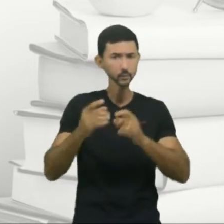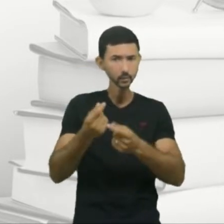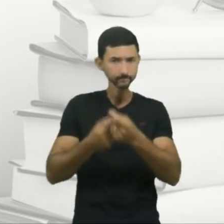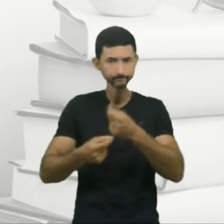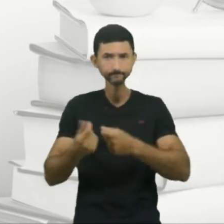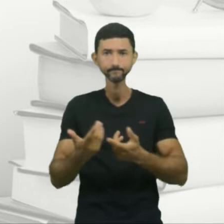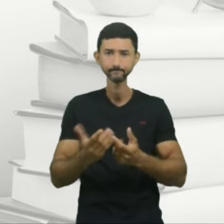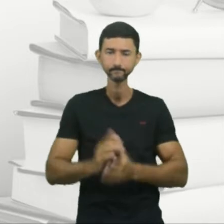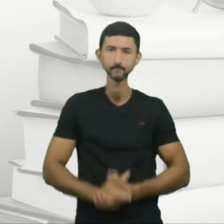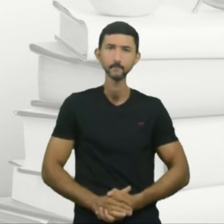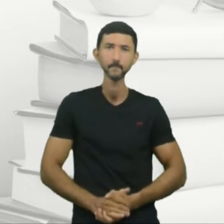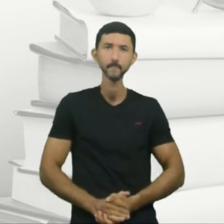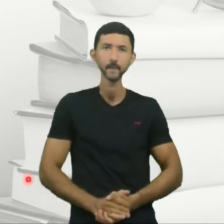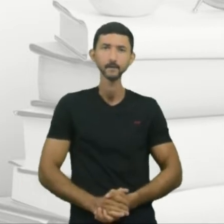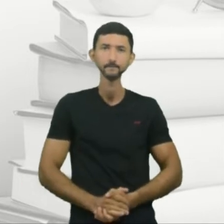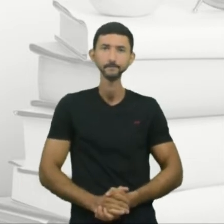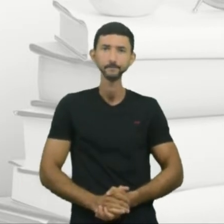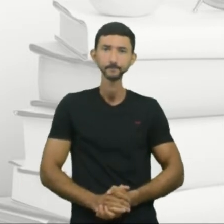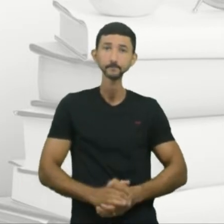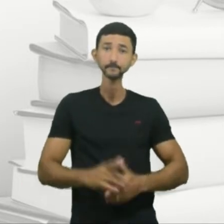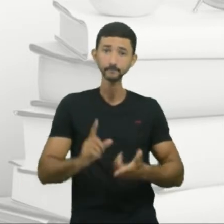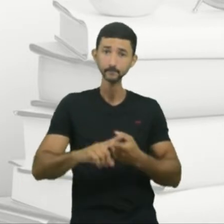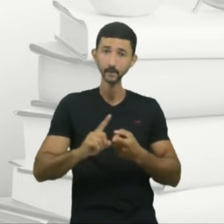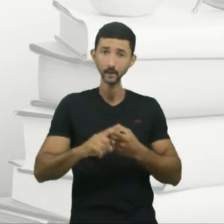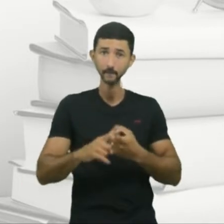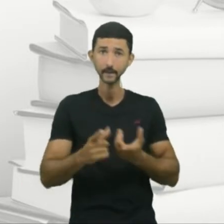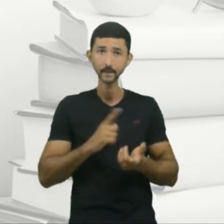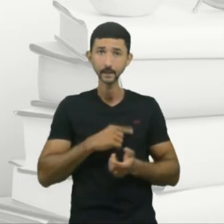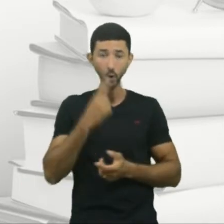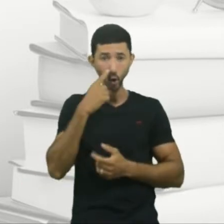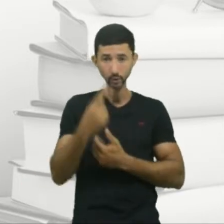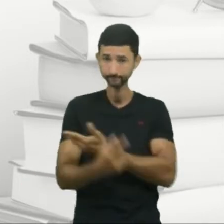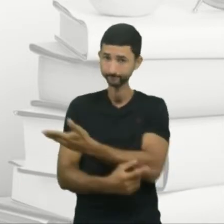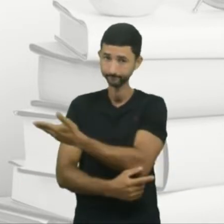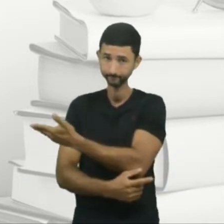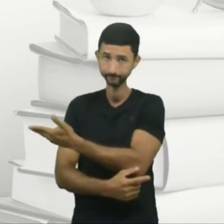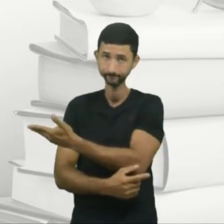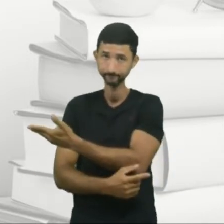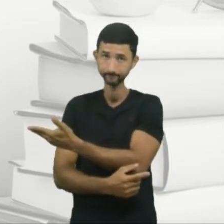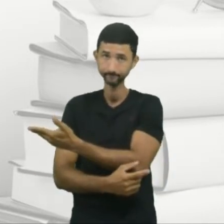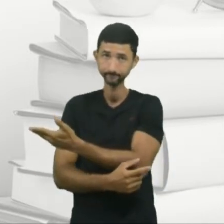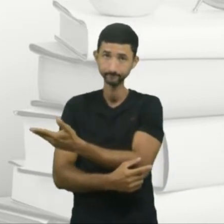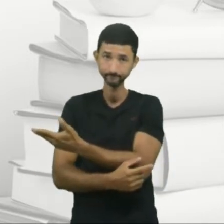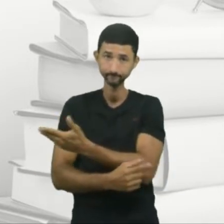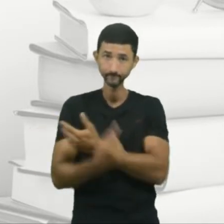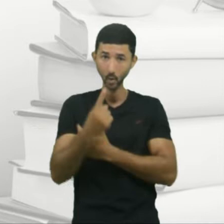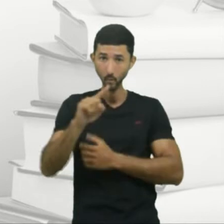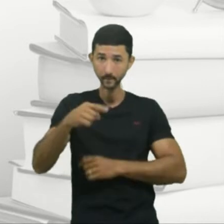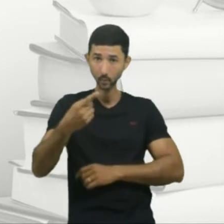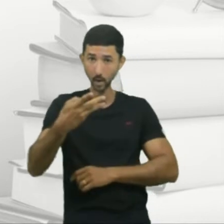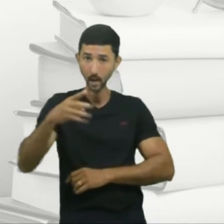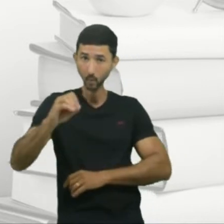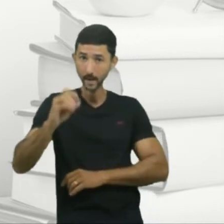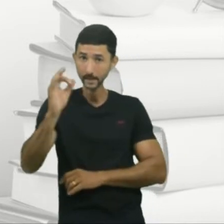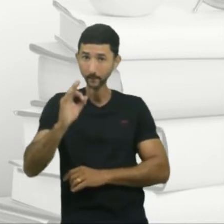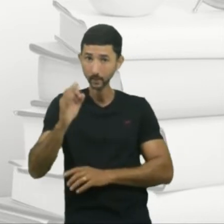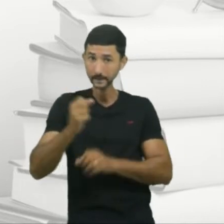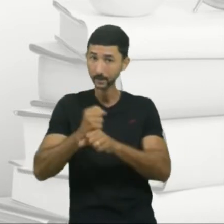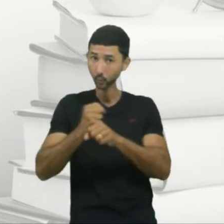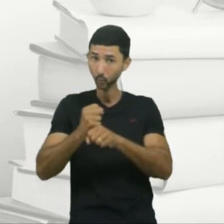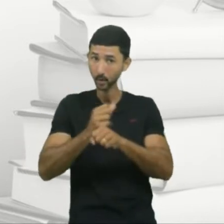financeira. Ainda tenho aqui essa observação que essa taxa de 1,40% ao